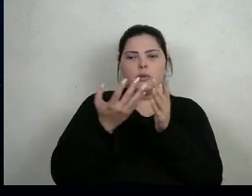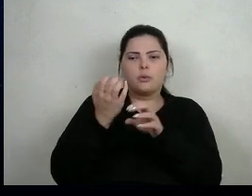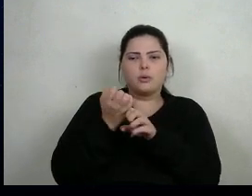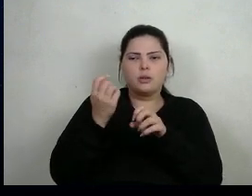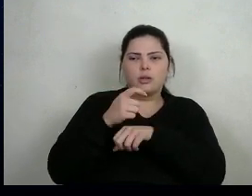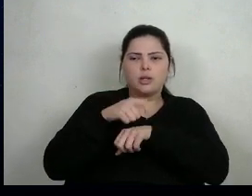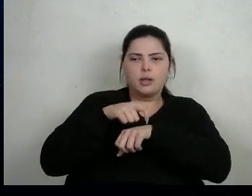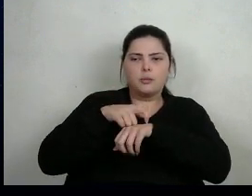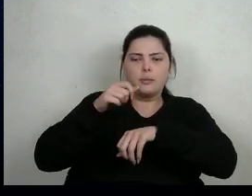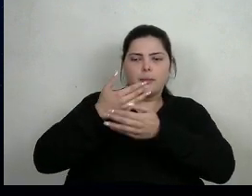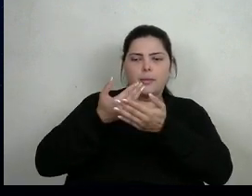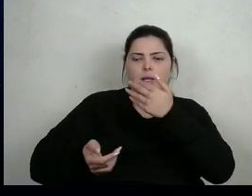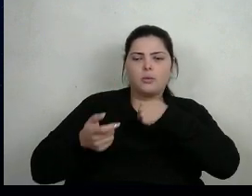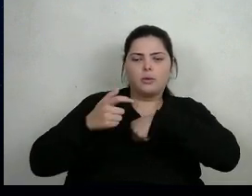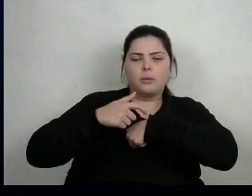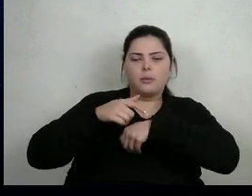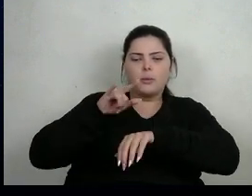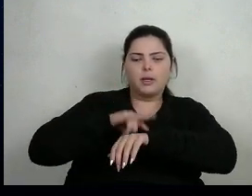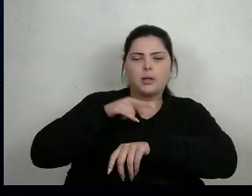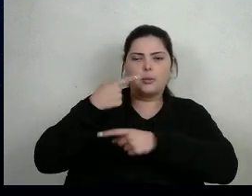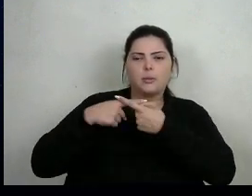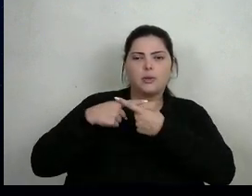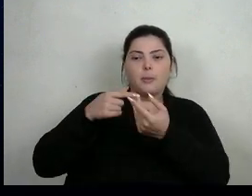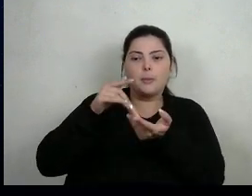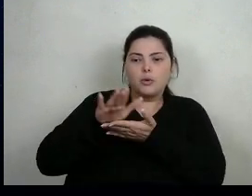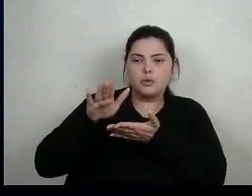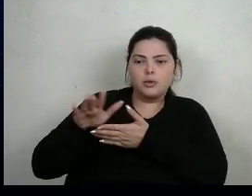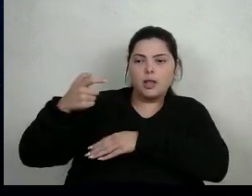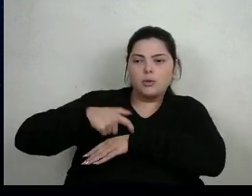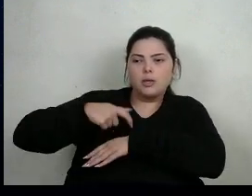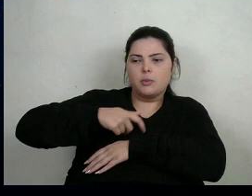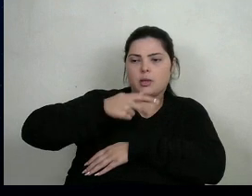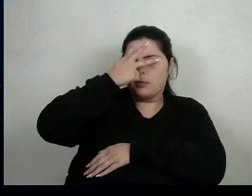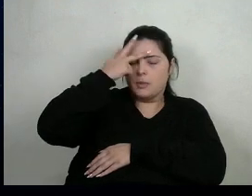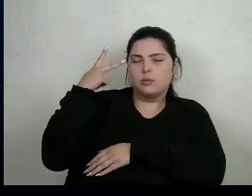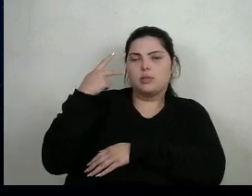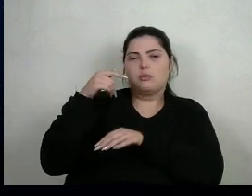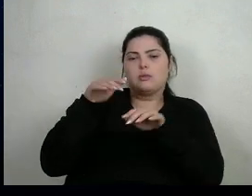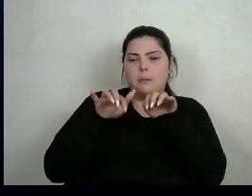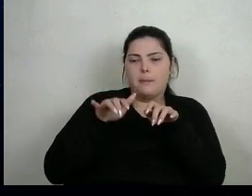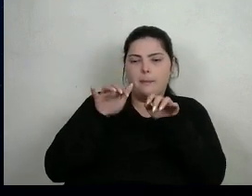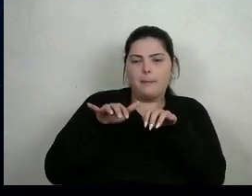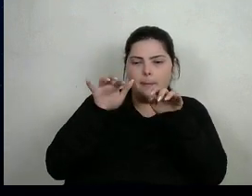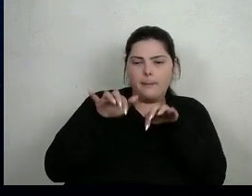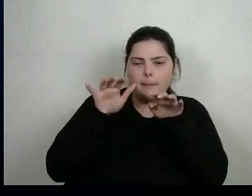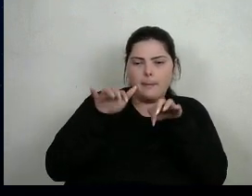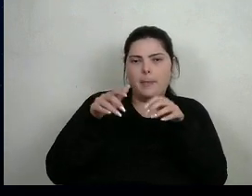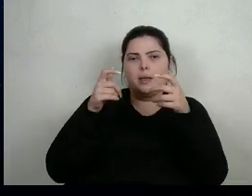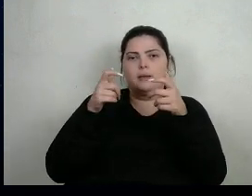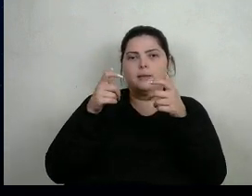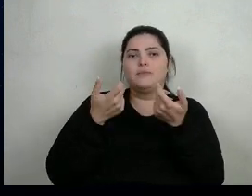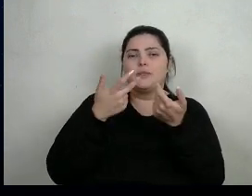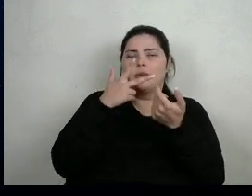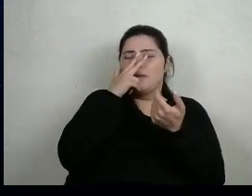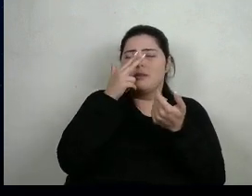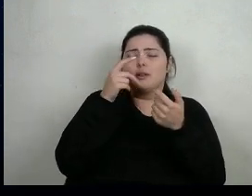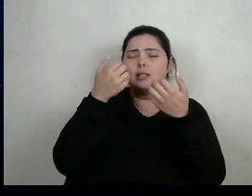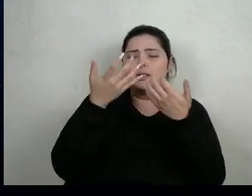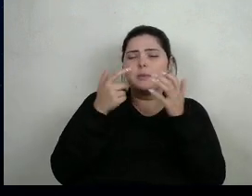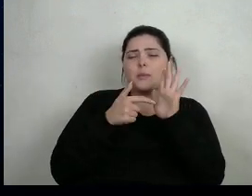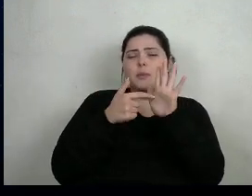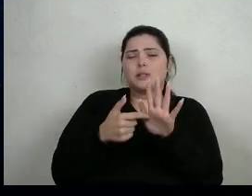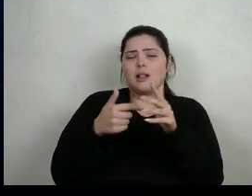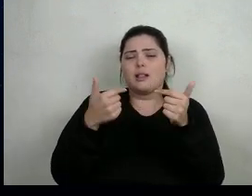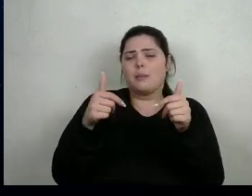porque na minha cabeça produtividade é o tempo que as pessoas estão na frente do computador como se isso quisesse ainda dizer alguma coisa no mundo